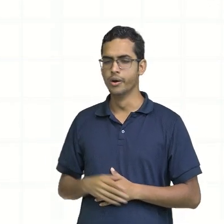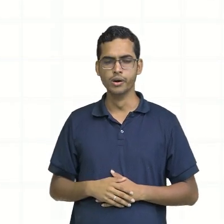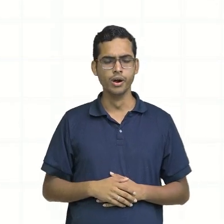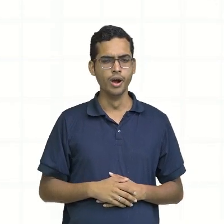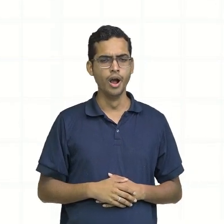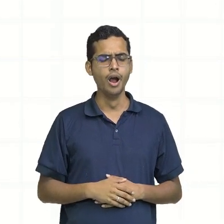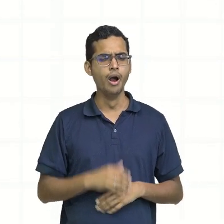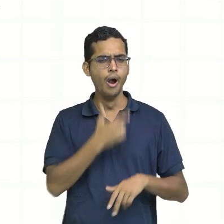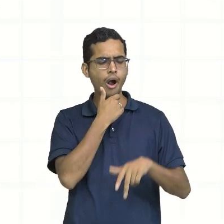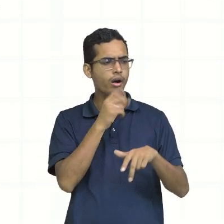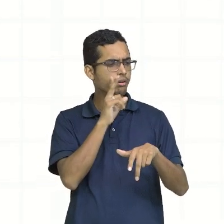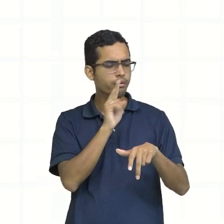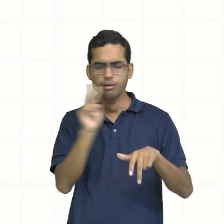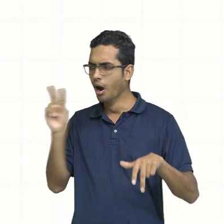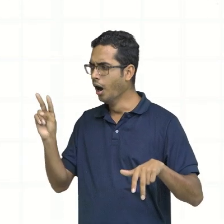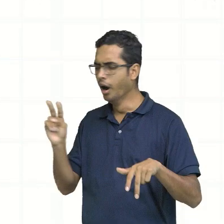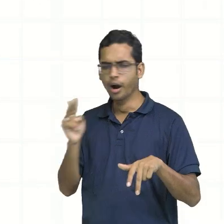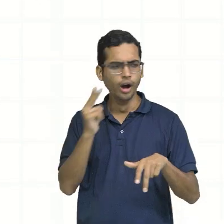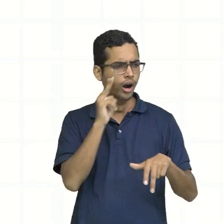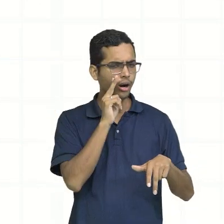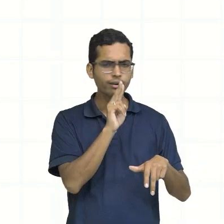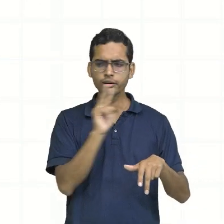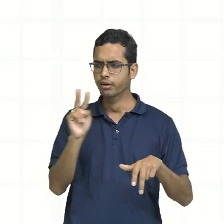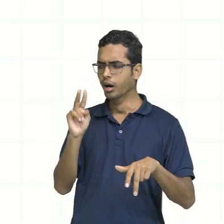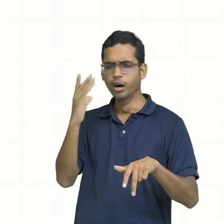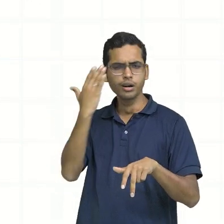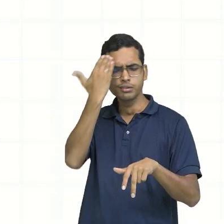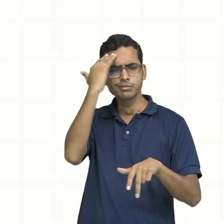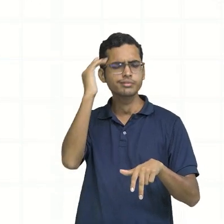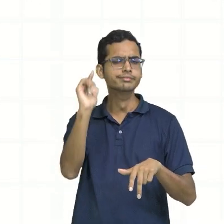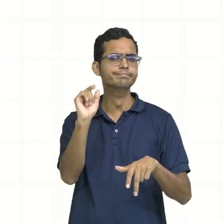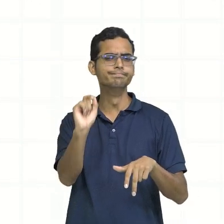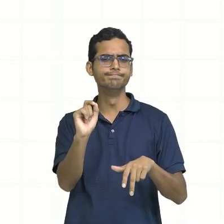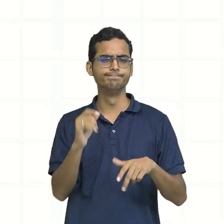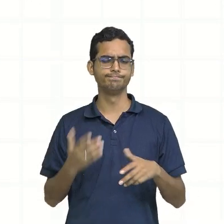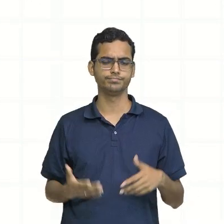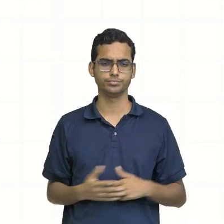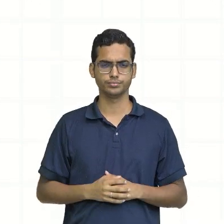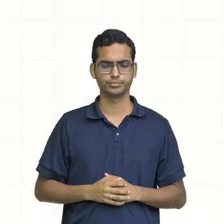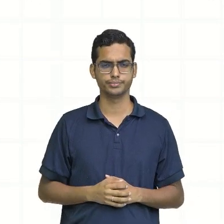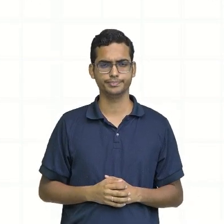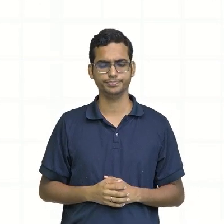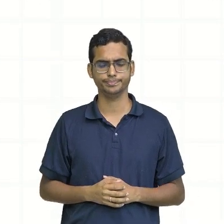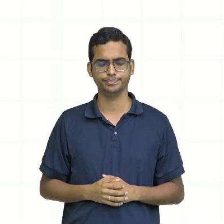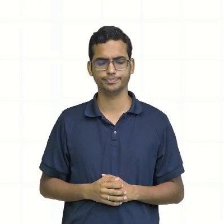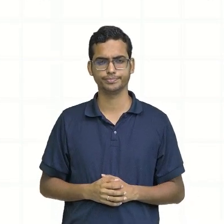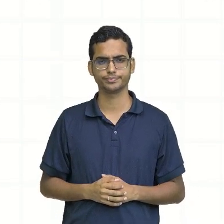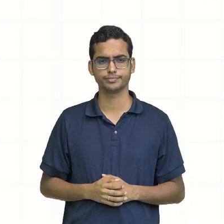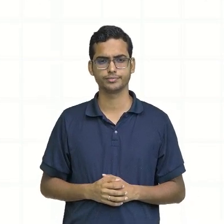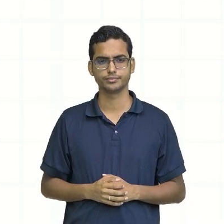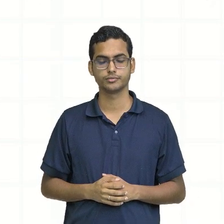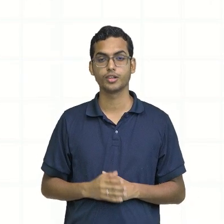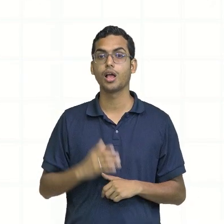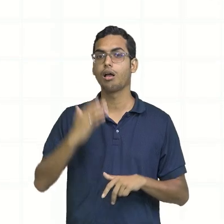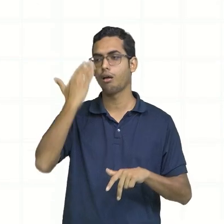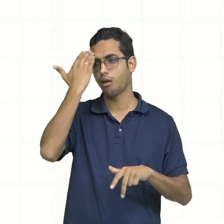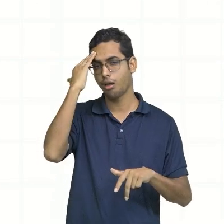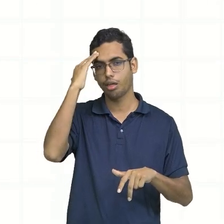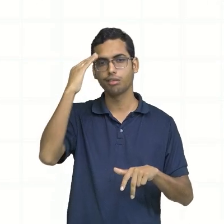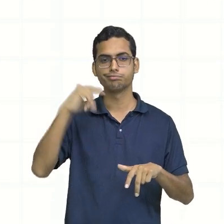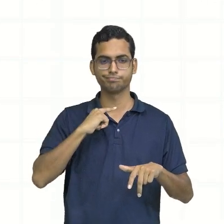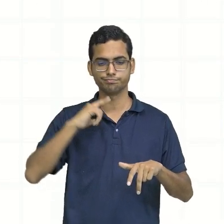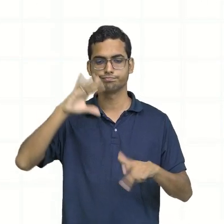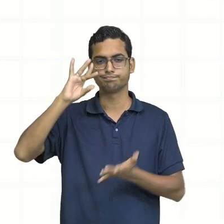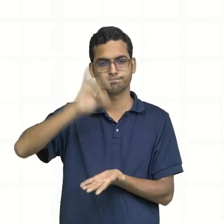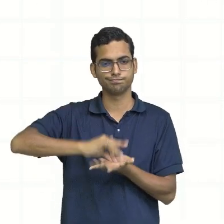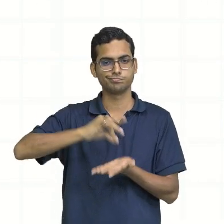o que, aí aqui a outra frase, was happening. Então ele compreendeu o que estava acontecendo, tá